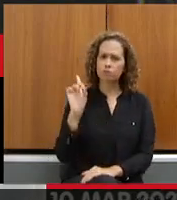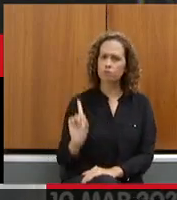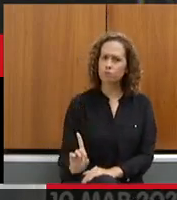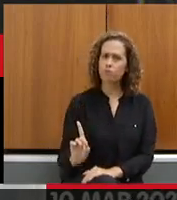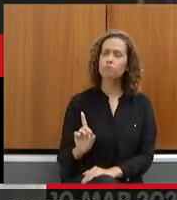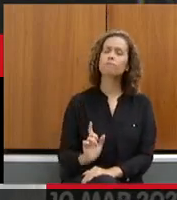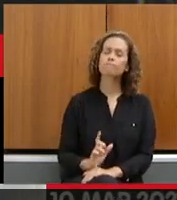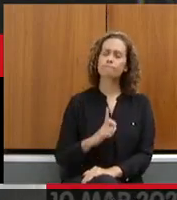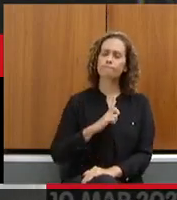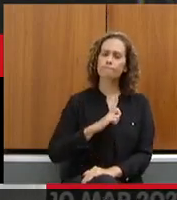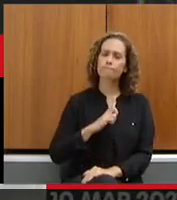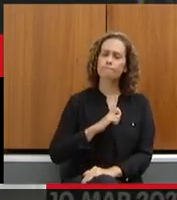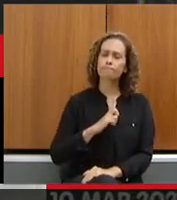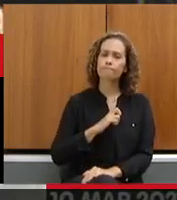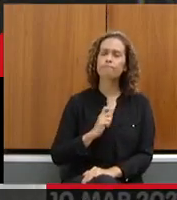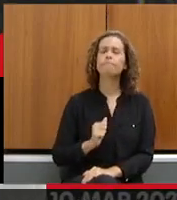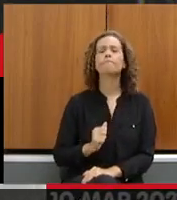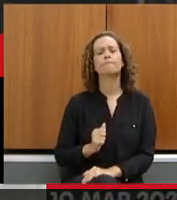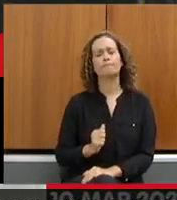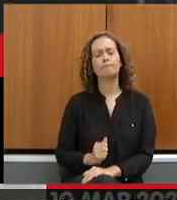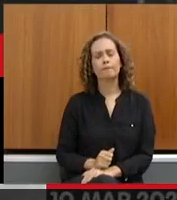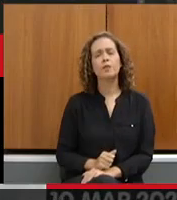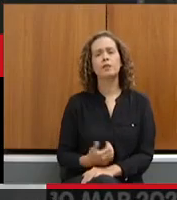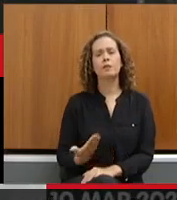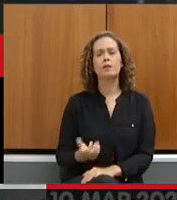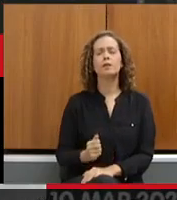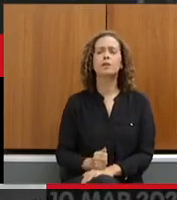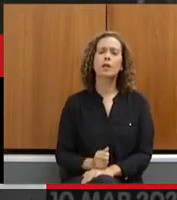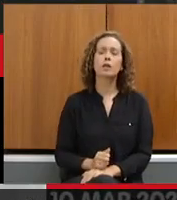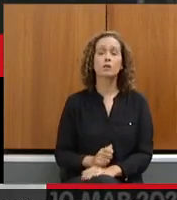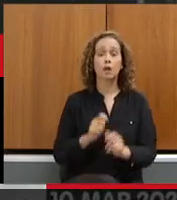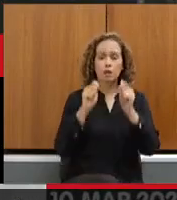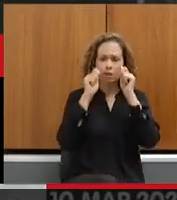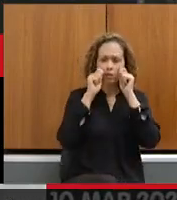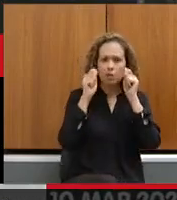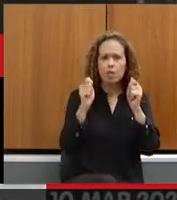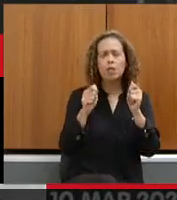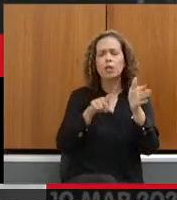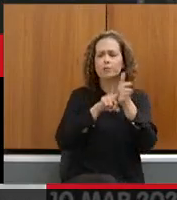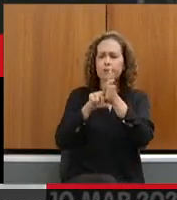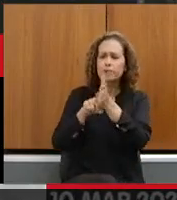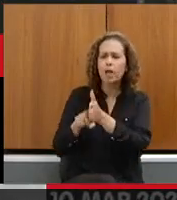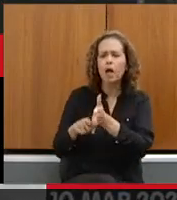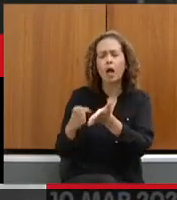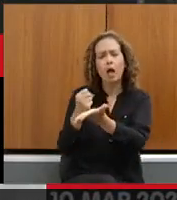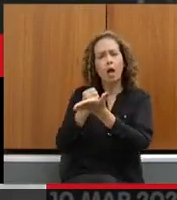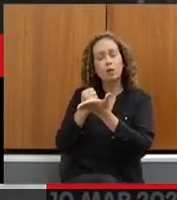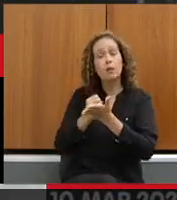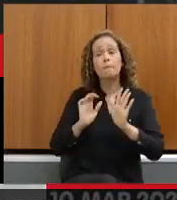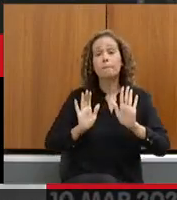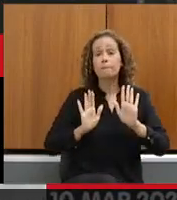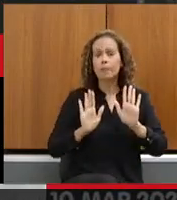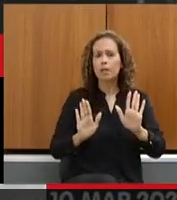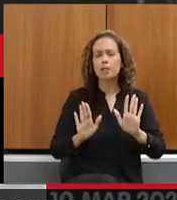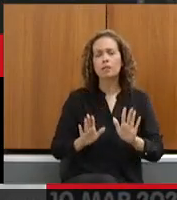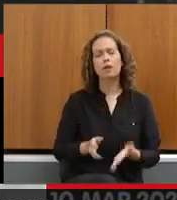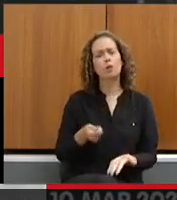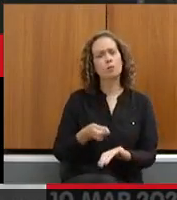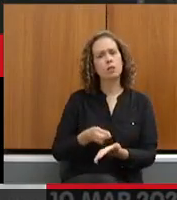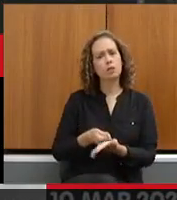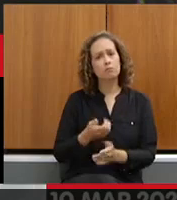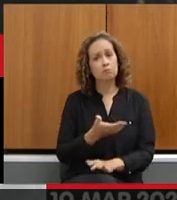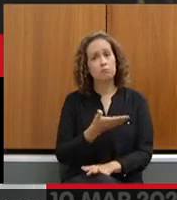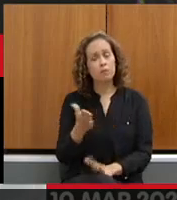de recorrer la censure juiz do Senhor mas é dever do Senhor